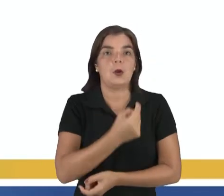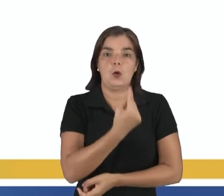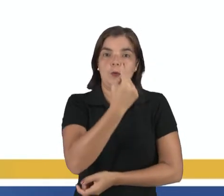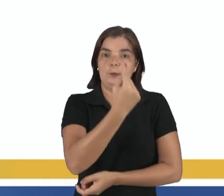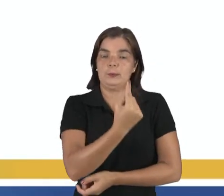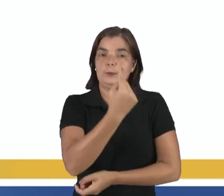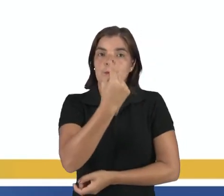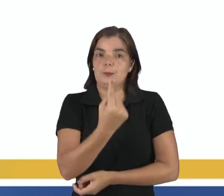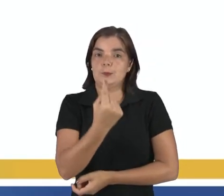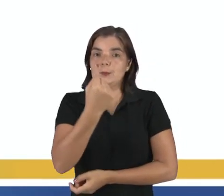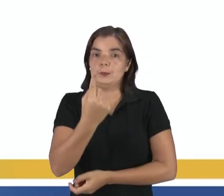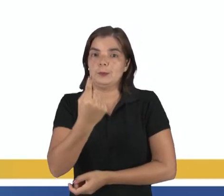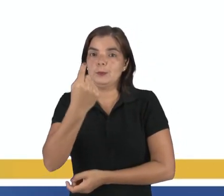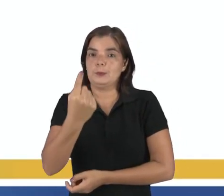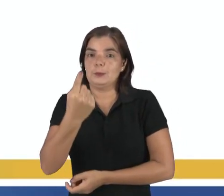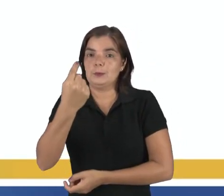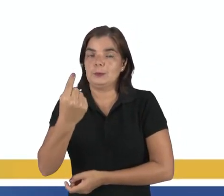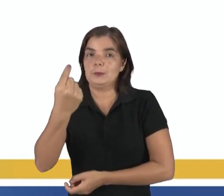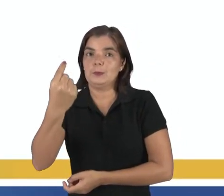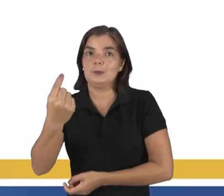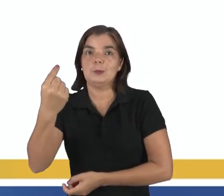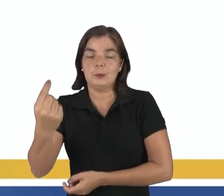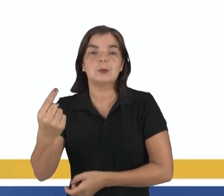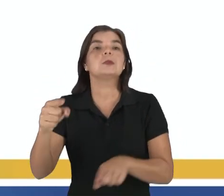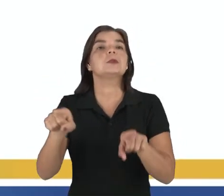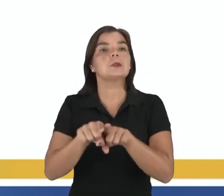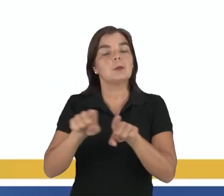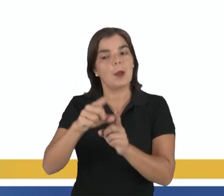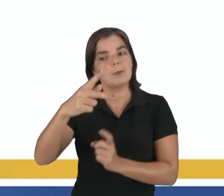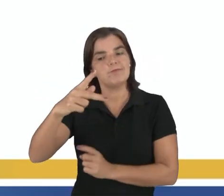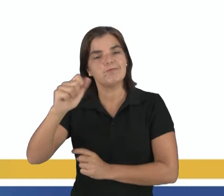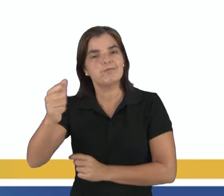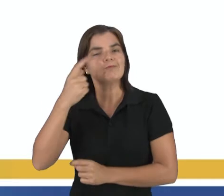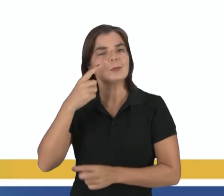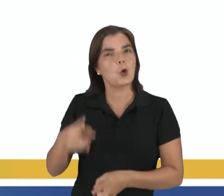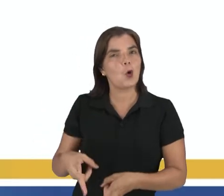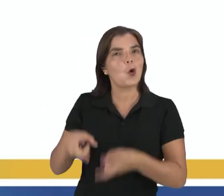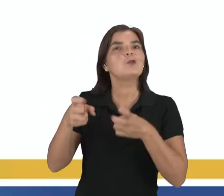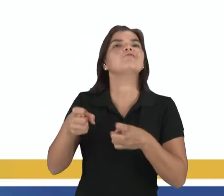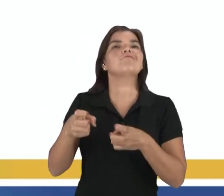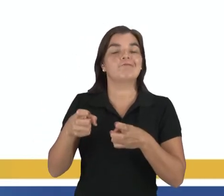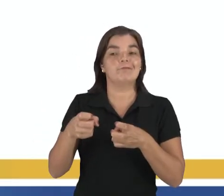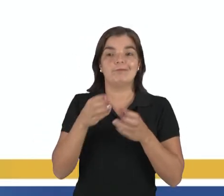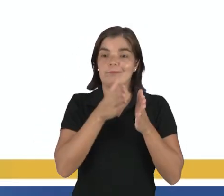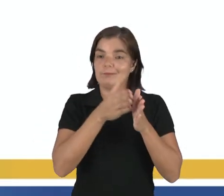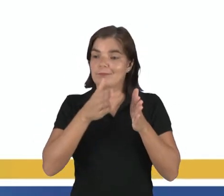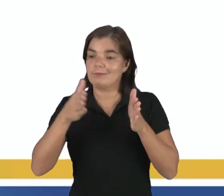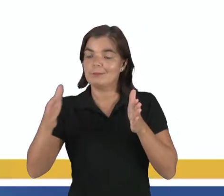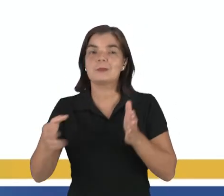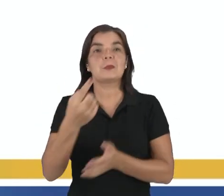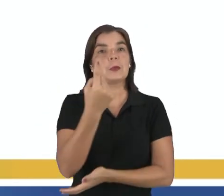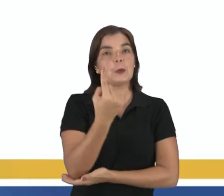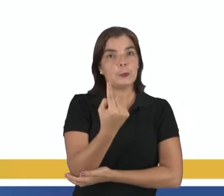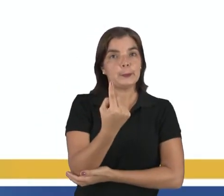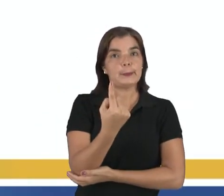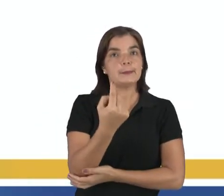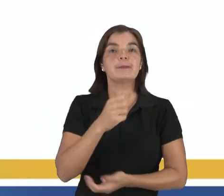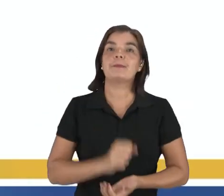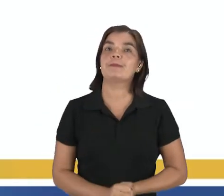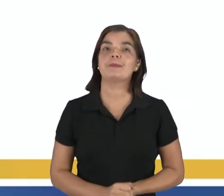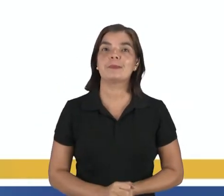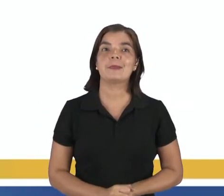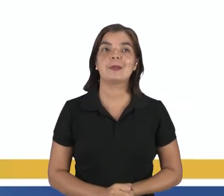sequência, onde temos também uma progressão aritmética. Então percebam aí que nós temos uma sequência do numeral